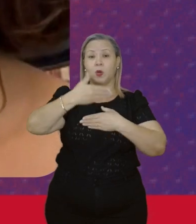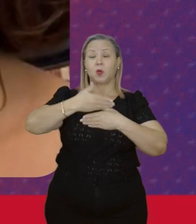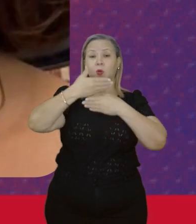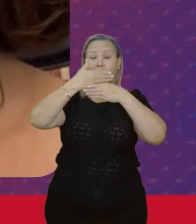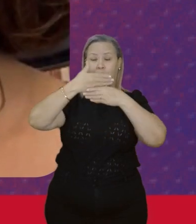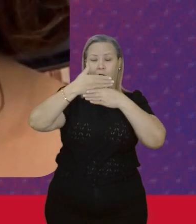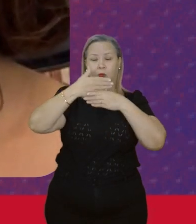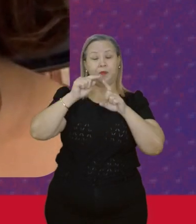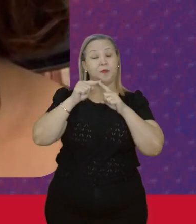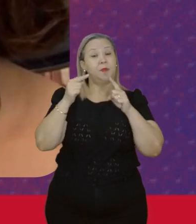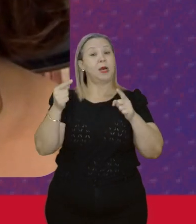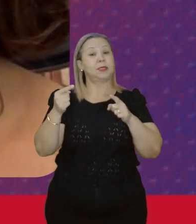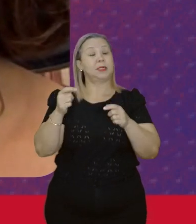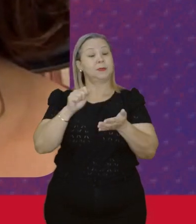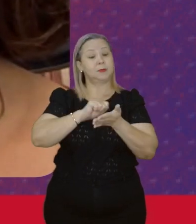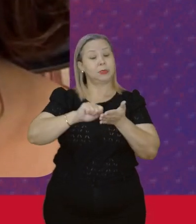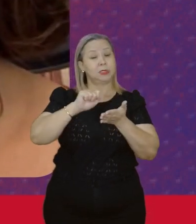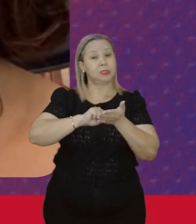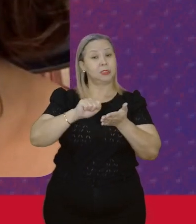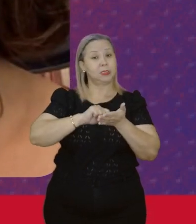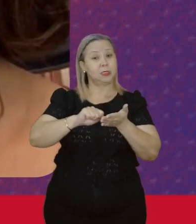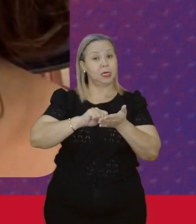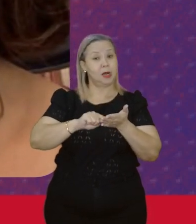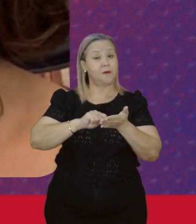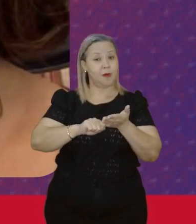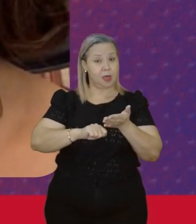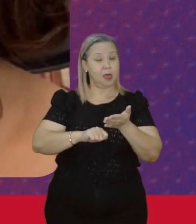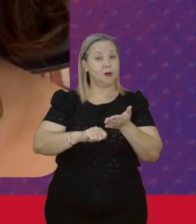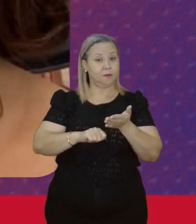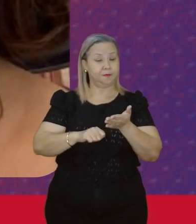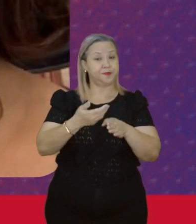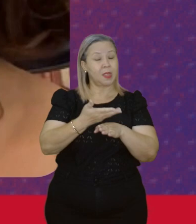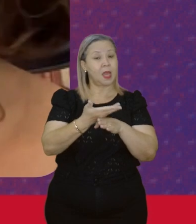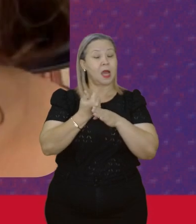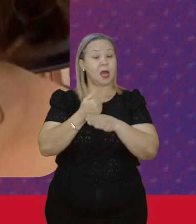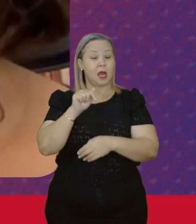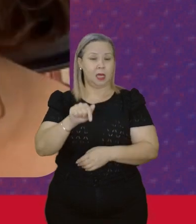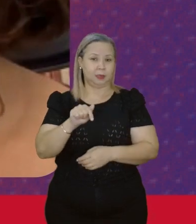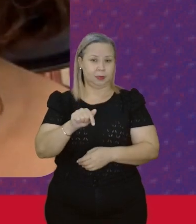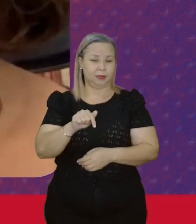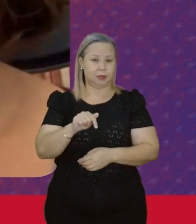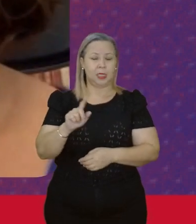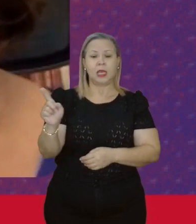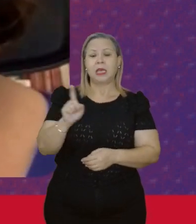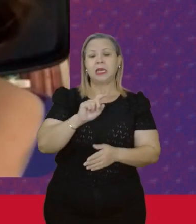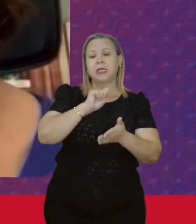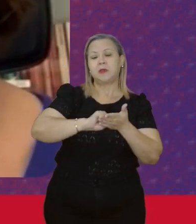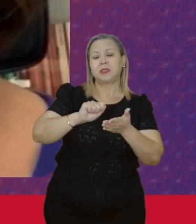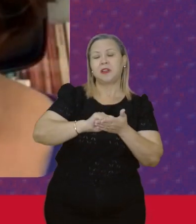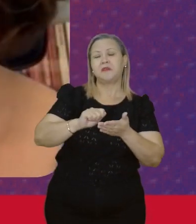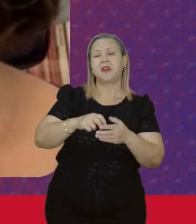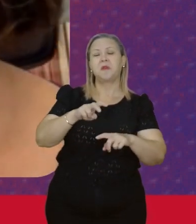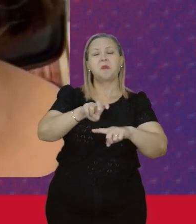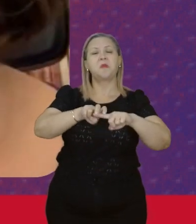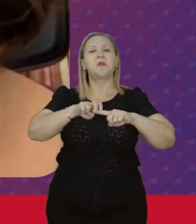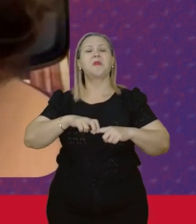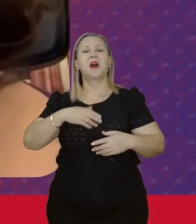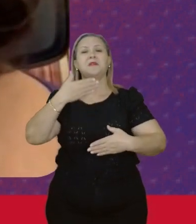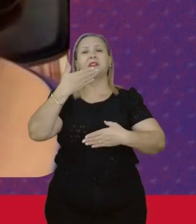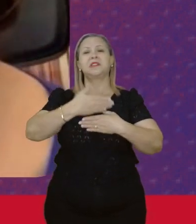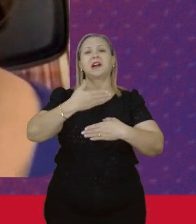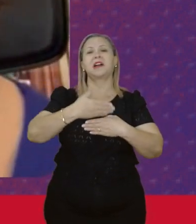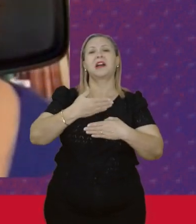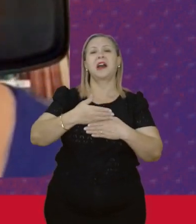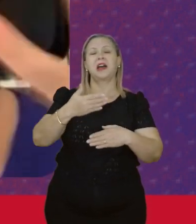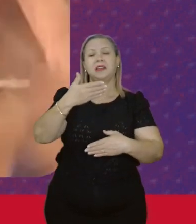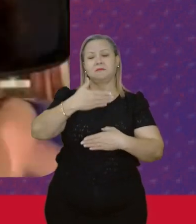disso. E eles não escreveram por causa da queda do muro ou por causa da